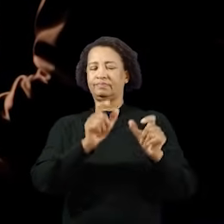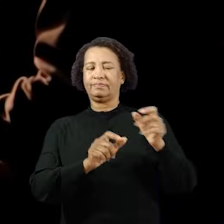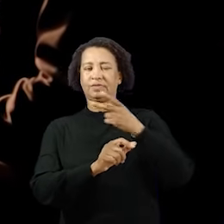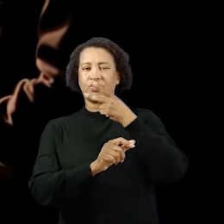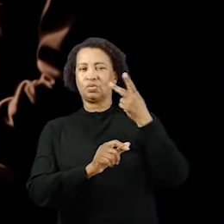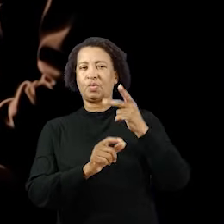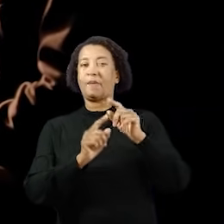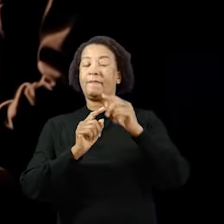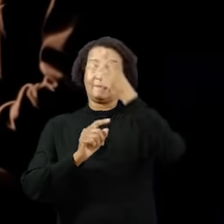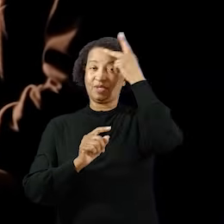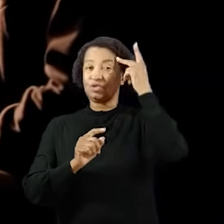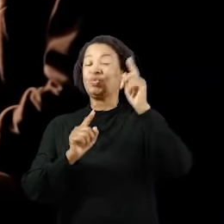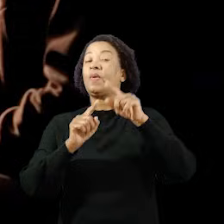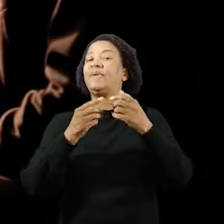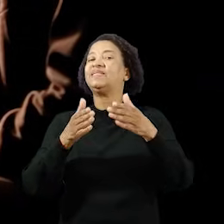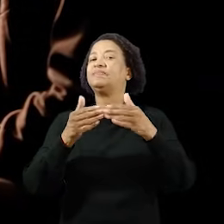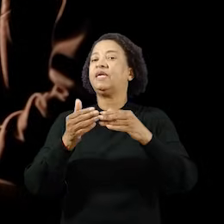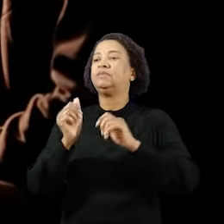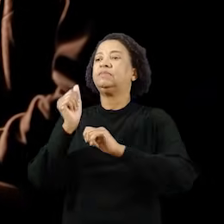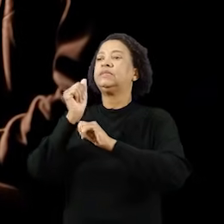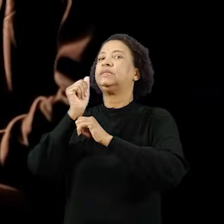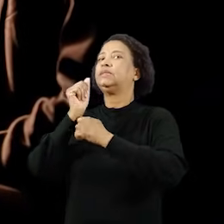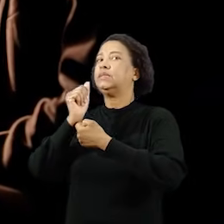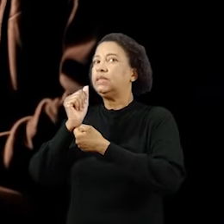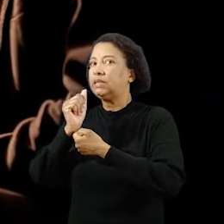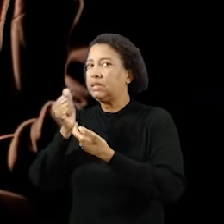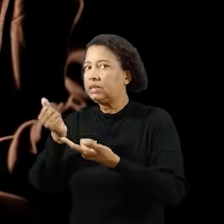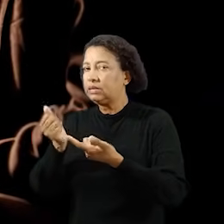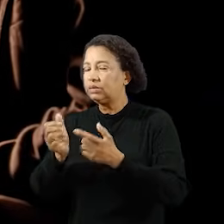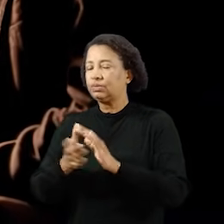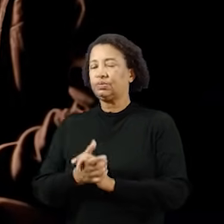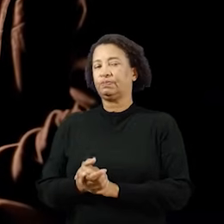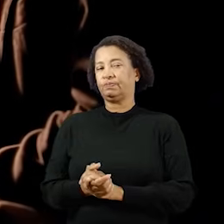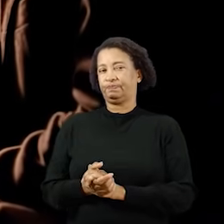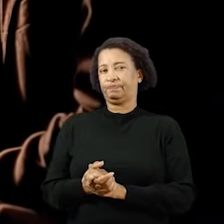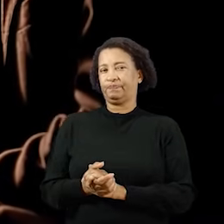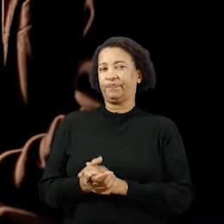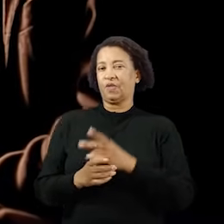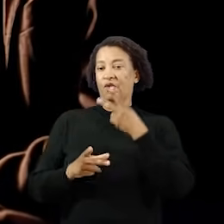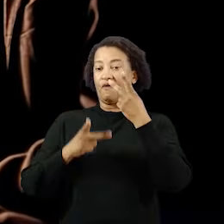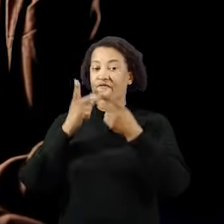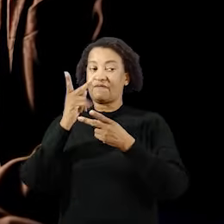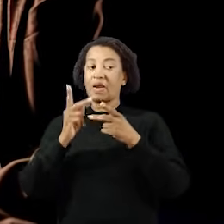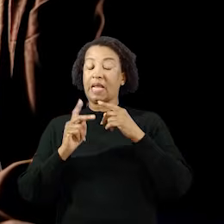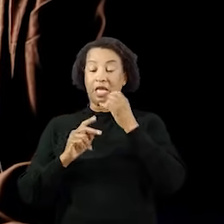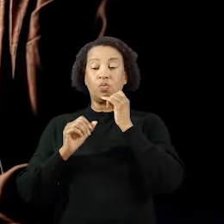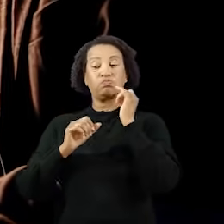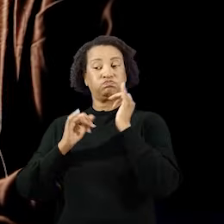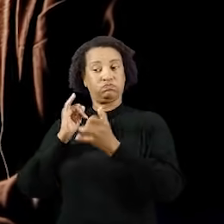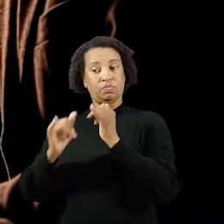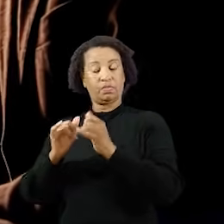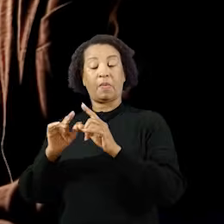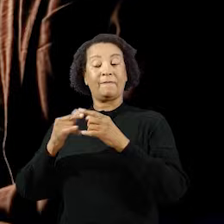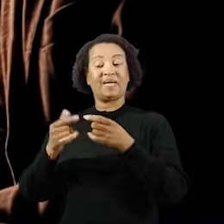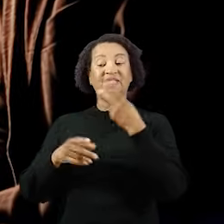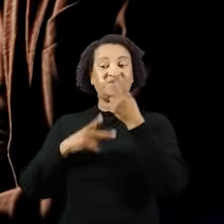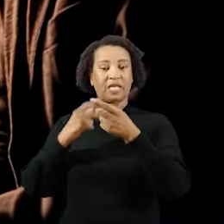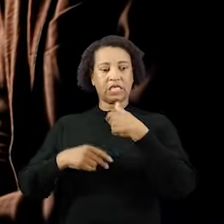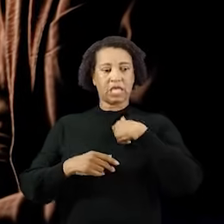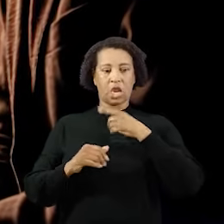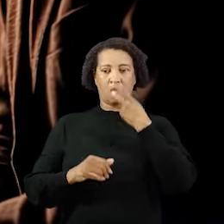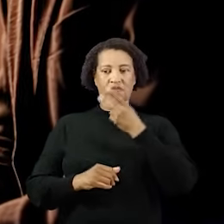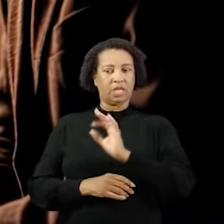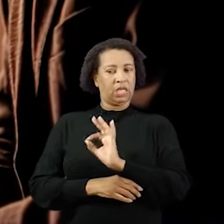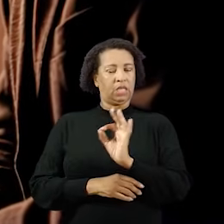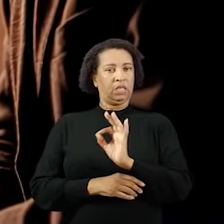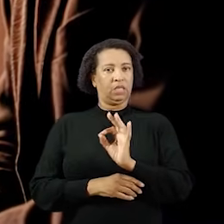tal. E o pior é que pede segredo quanto a quem contou, né? E vou contar, mas não diga quem